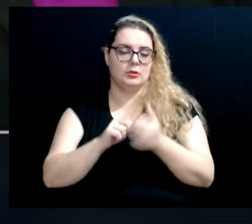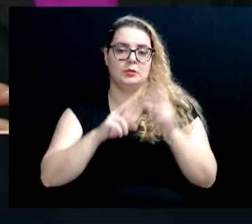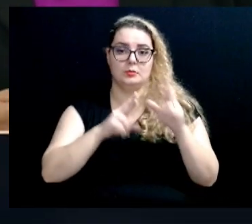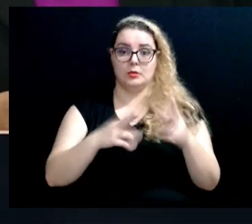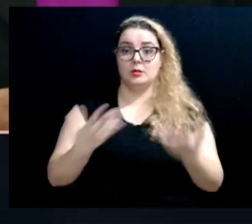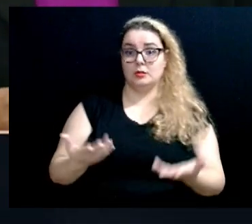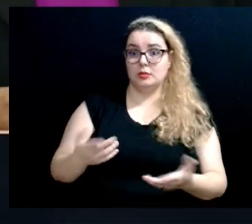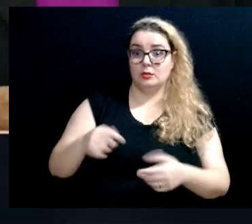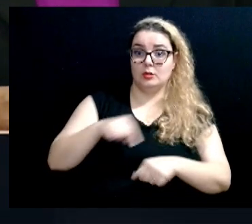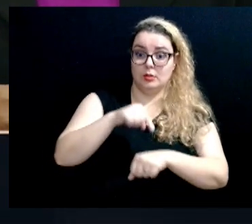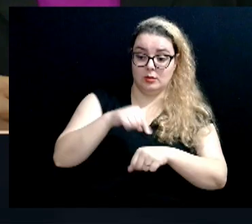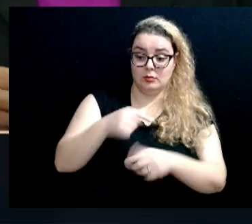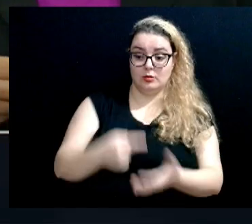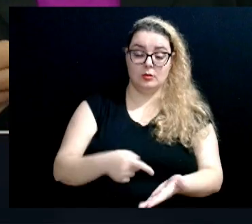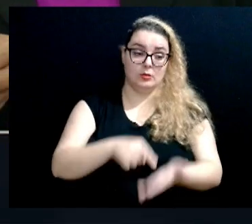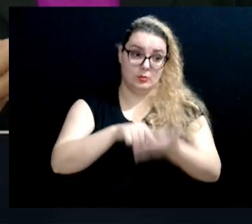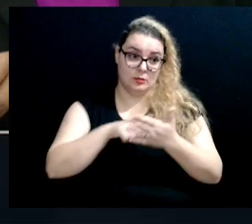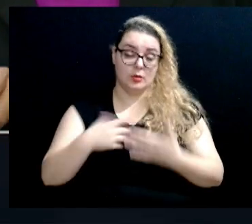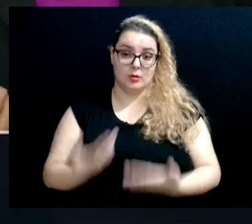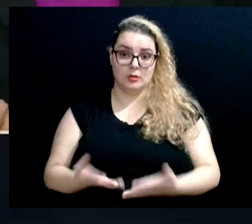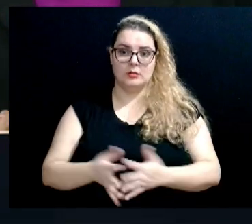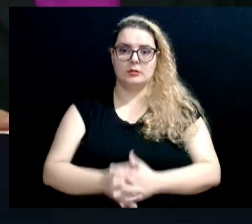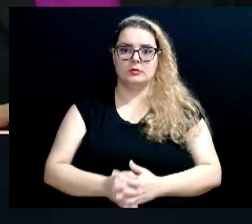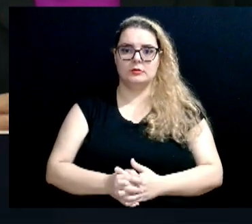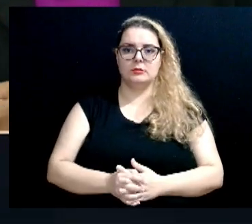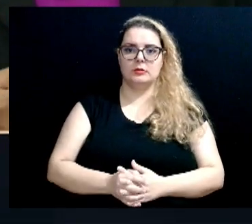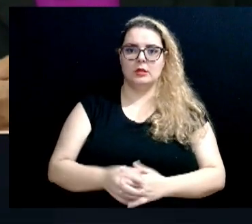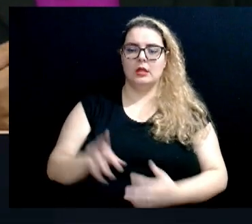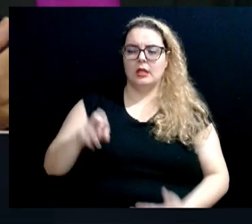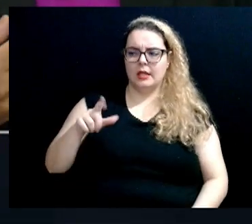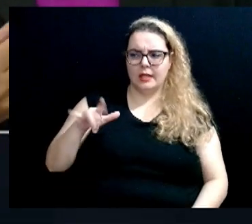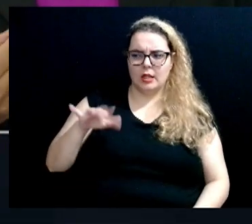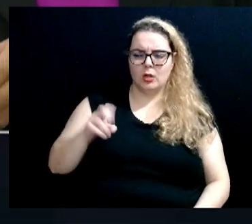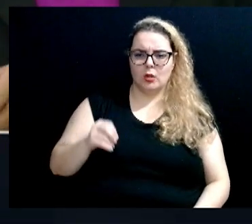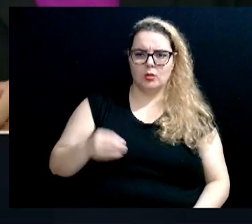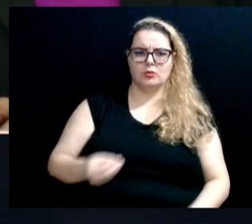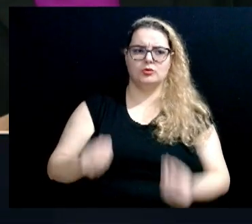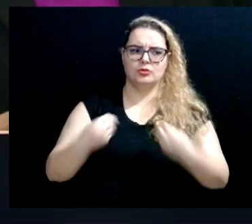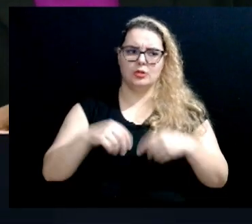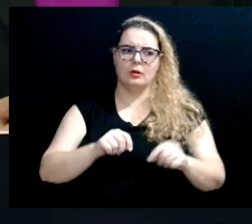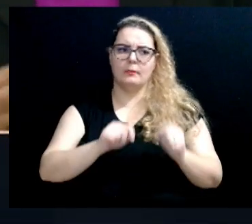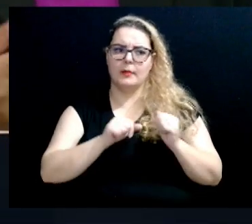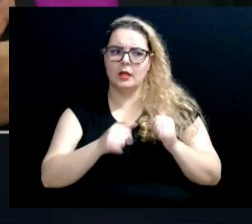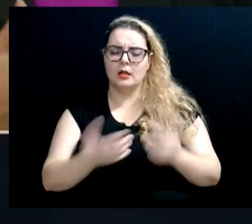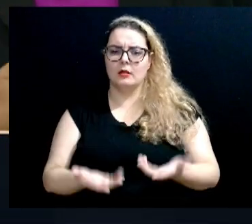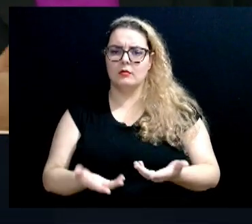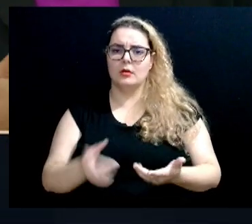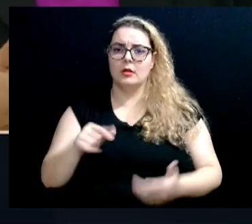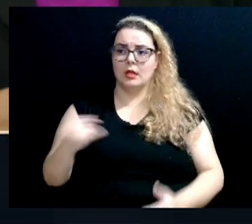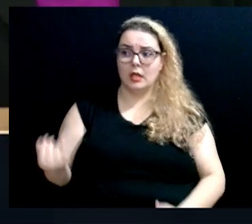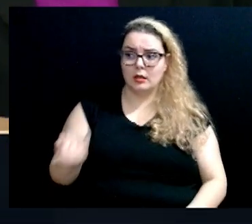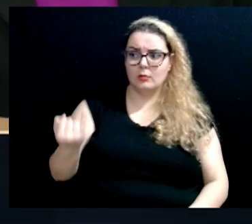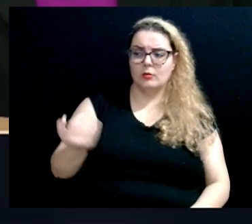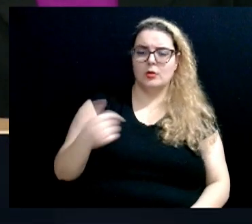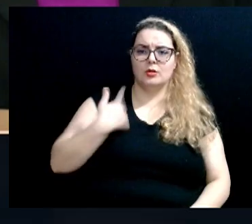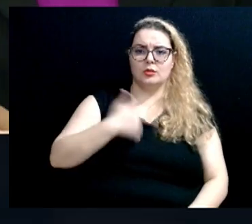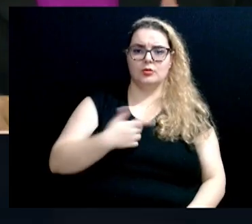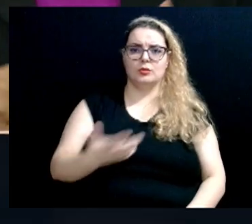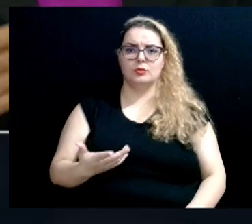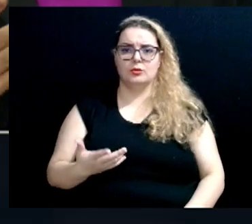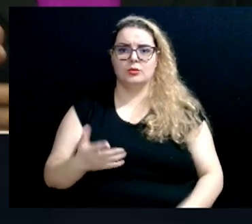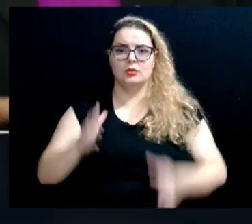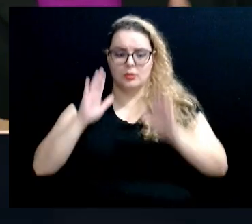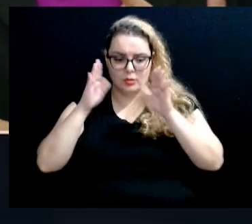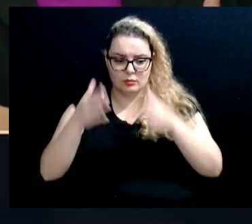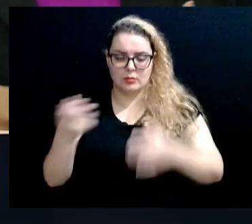nos mostra. Esses relógios realmente trazem um benefício? É interessante a gente se apegar a essa contagem?